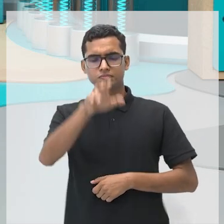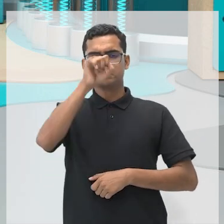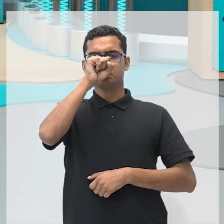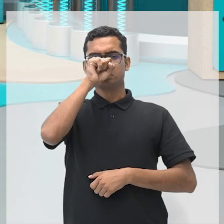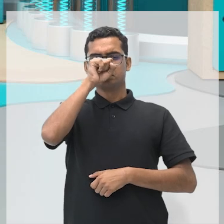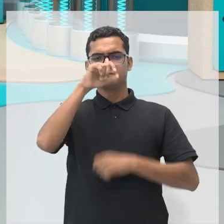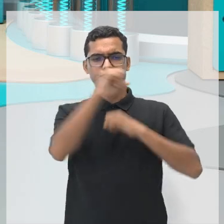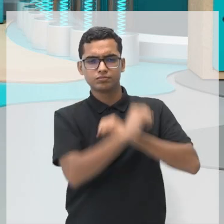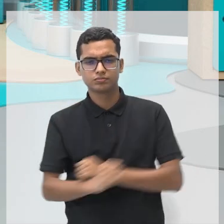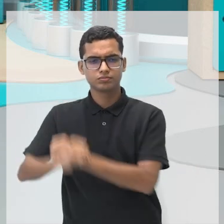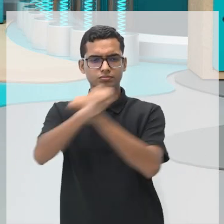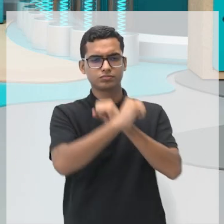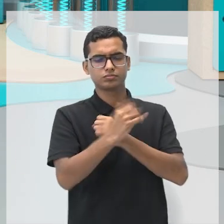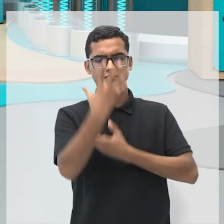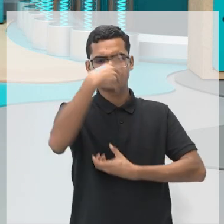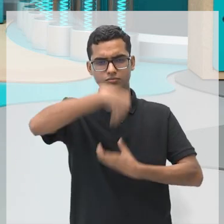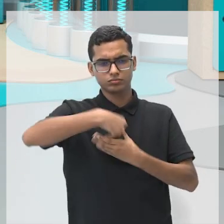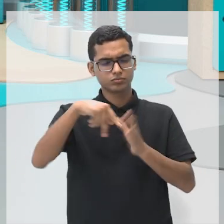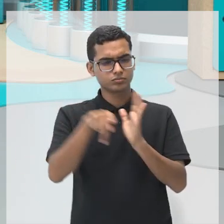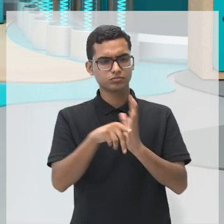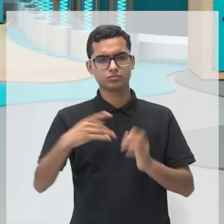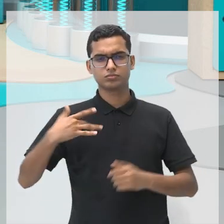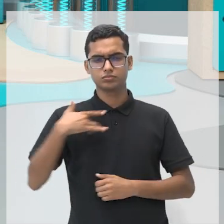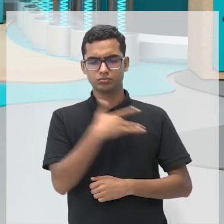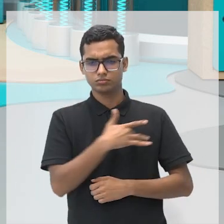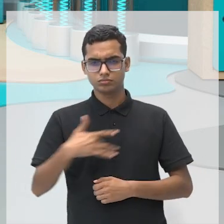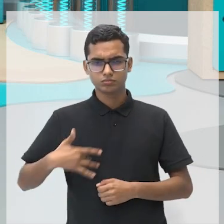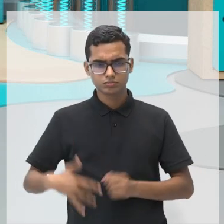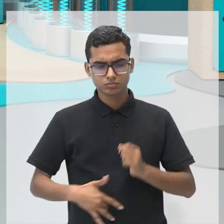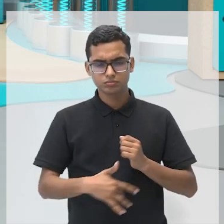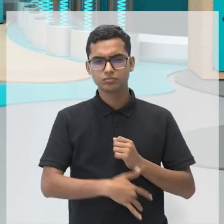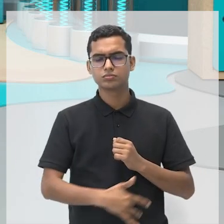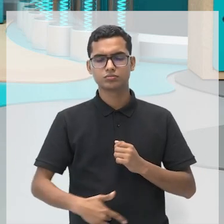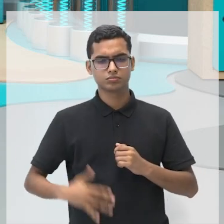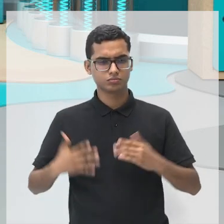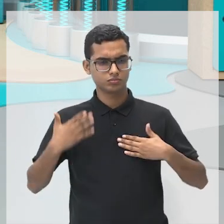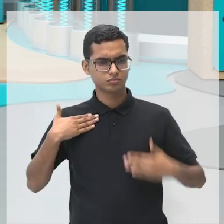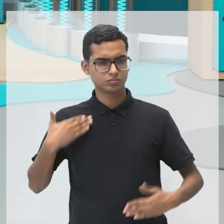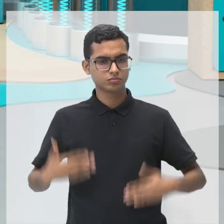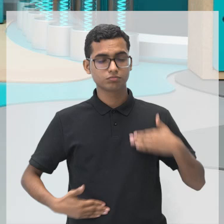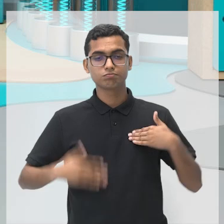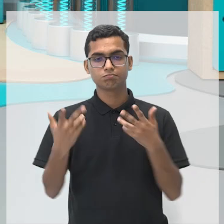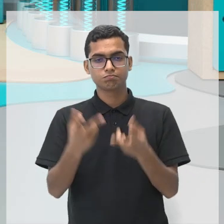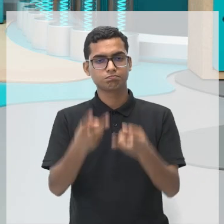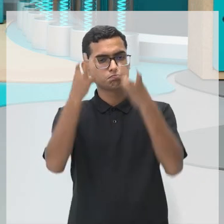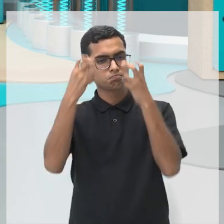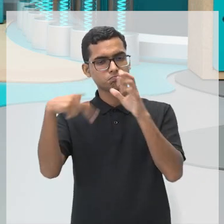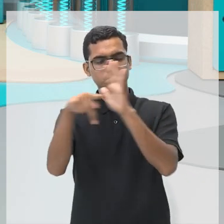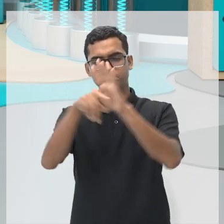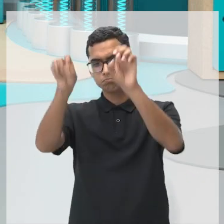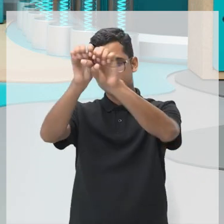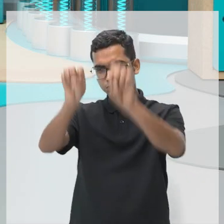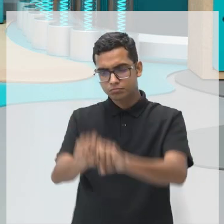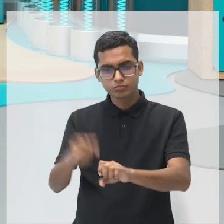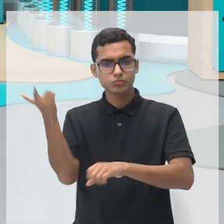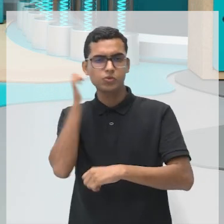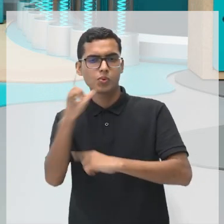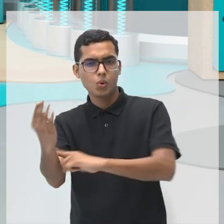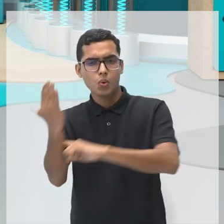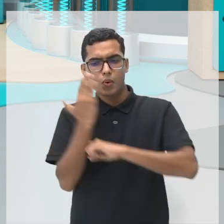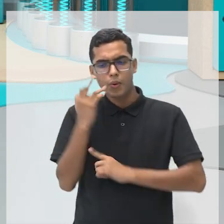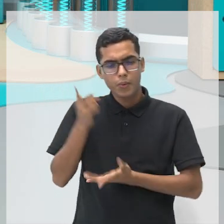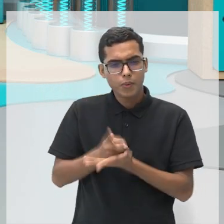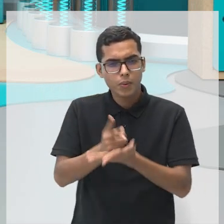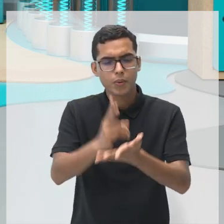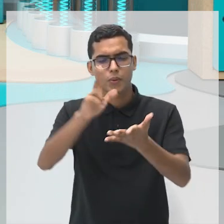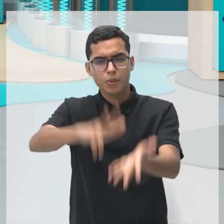e proteção dos órgãos internos vitais. Então, a gente percebe que ele é essa estrutura que, além de nos ajudar a nos